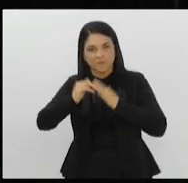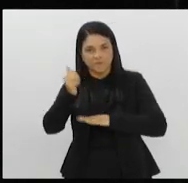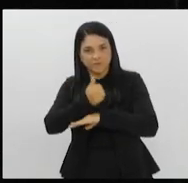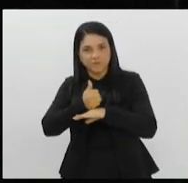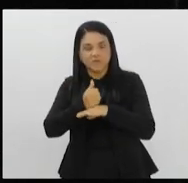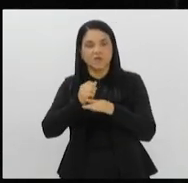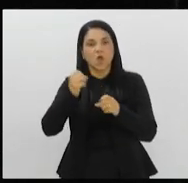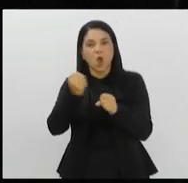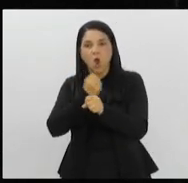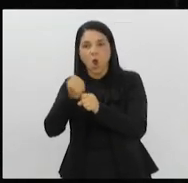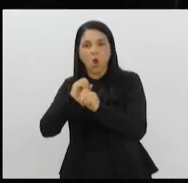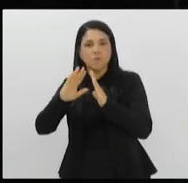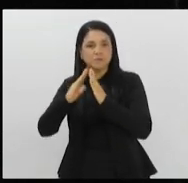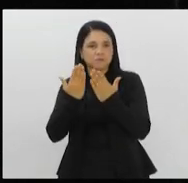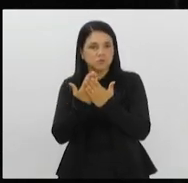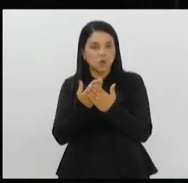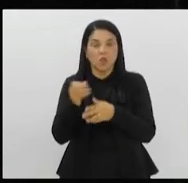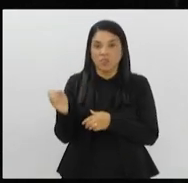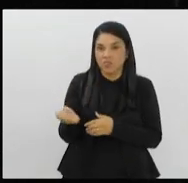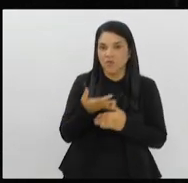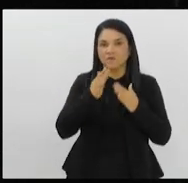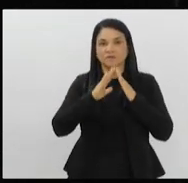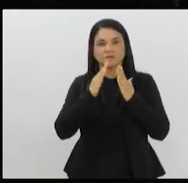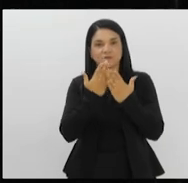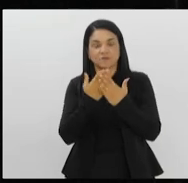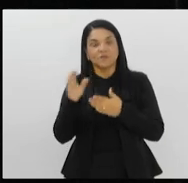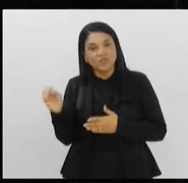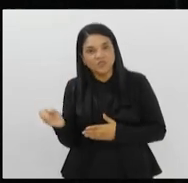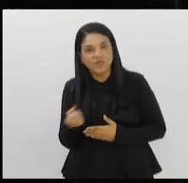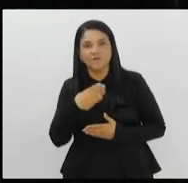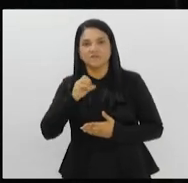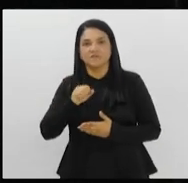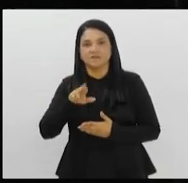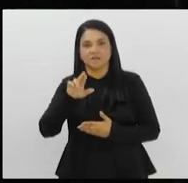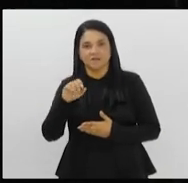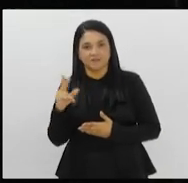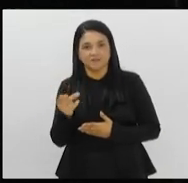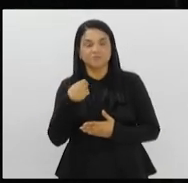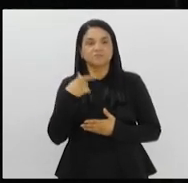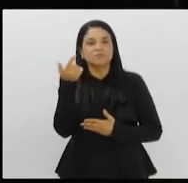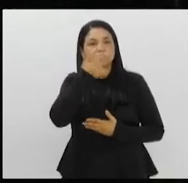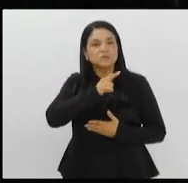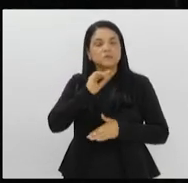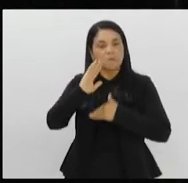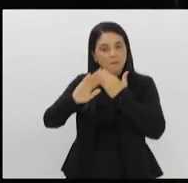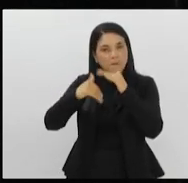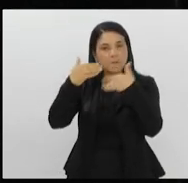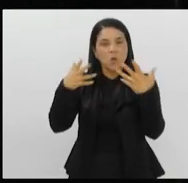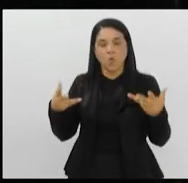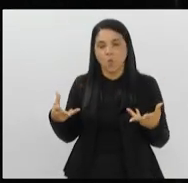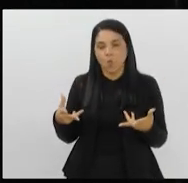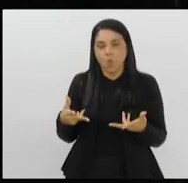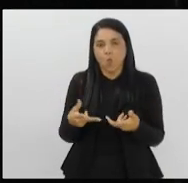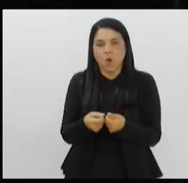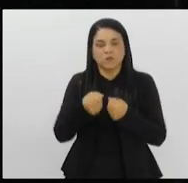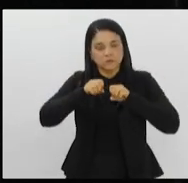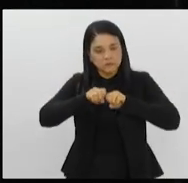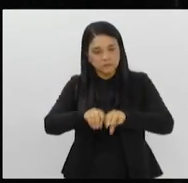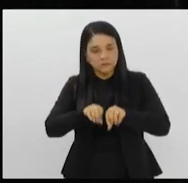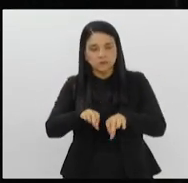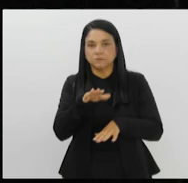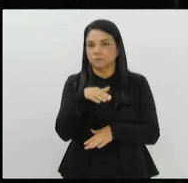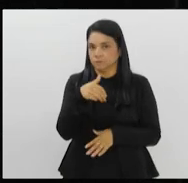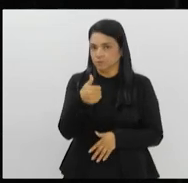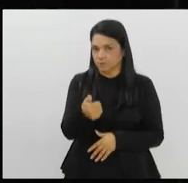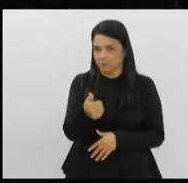de escolas, novas creches, tudo isso para alcançar uma qualidade de ensino melhor. Então, eu